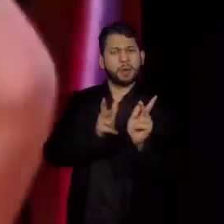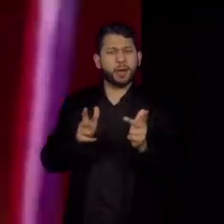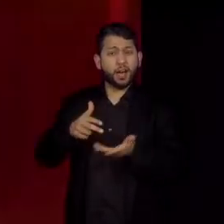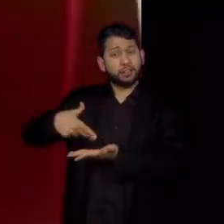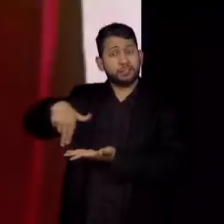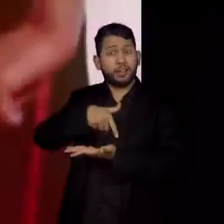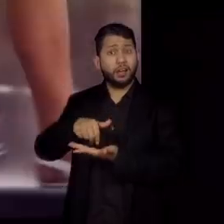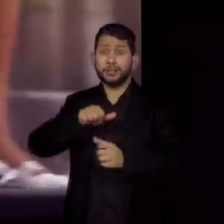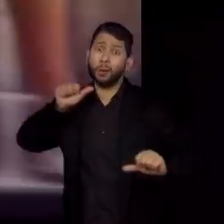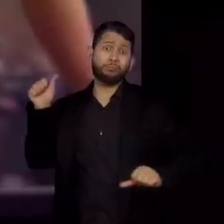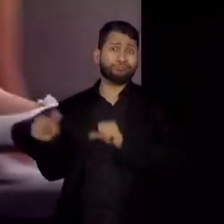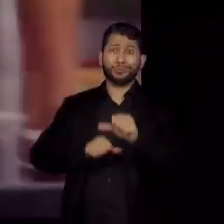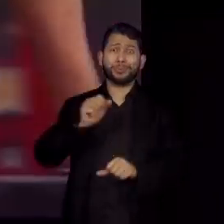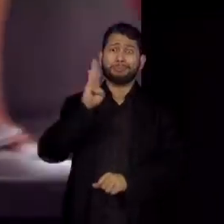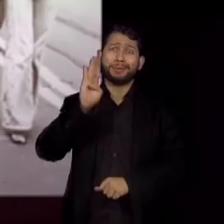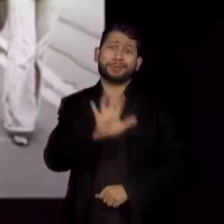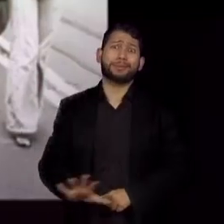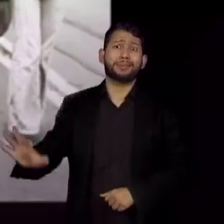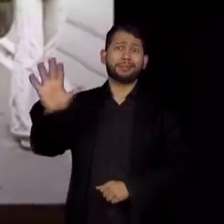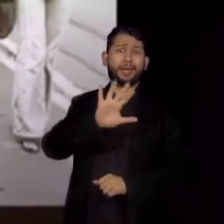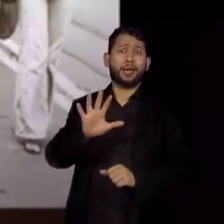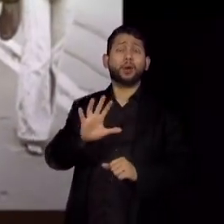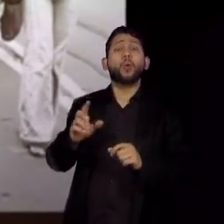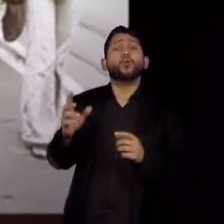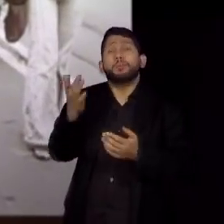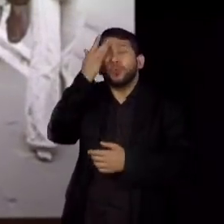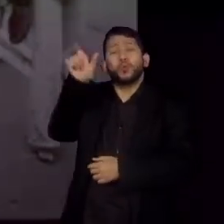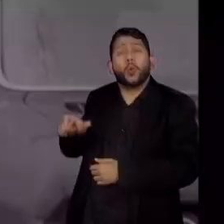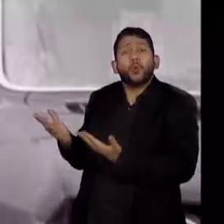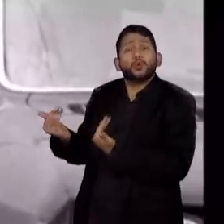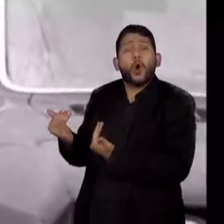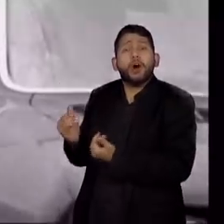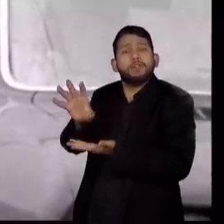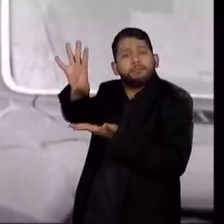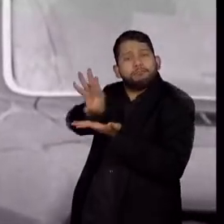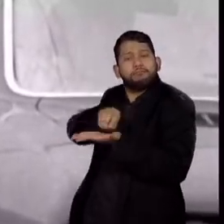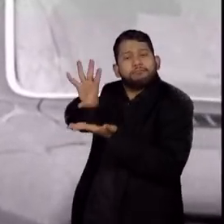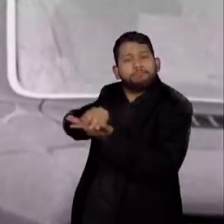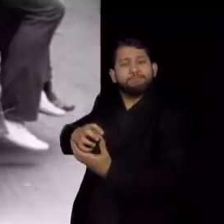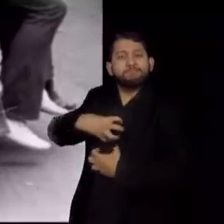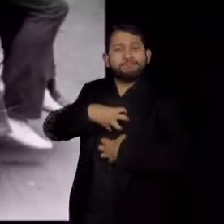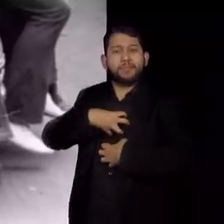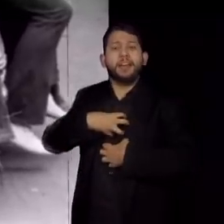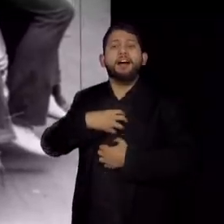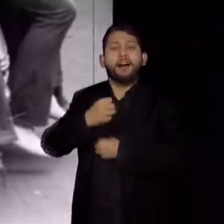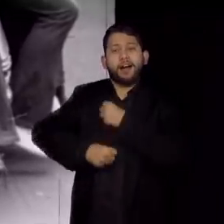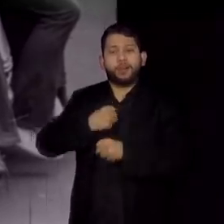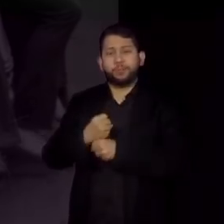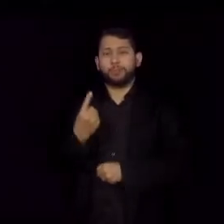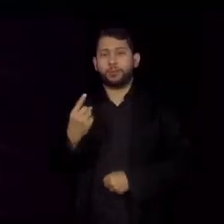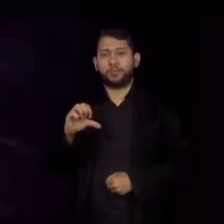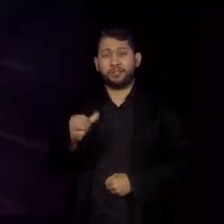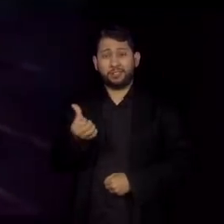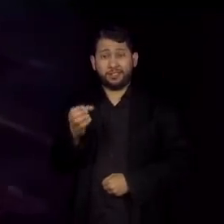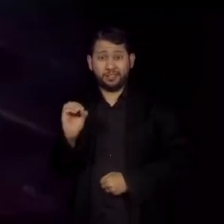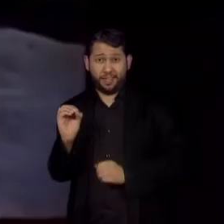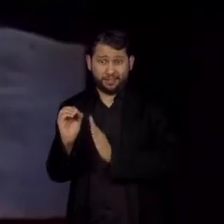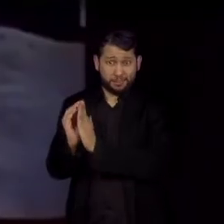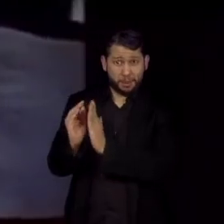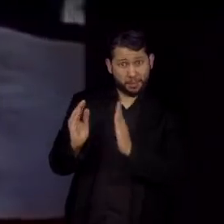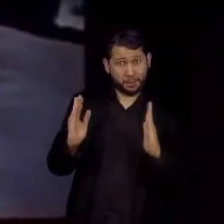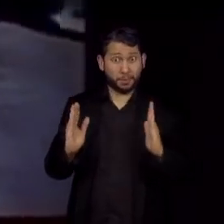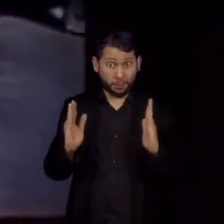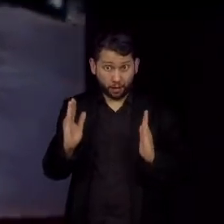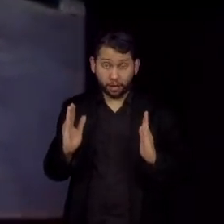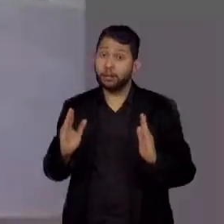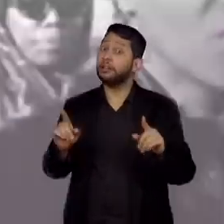em tudo o que compunha o comportamento da juventude dos anos 60. E essas mudanças se